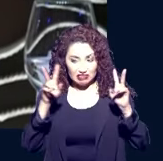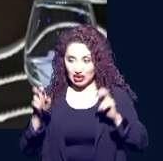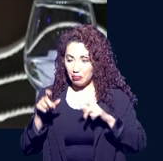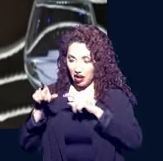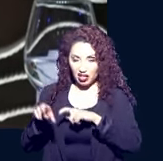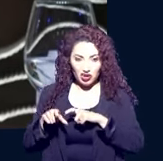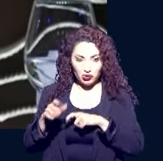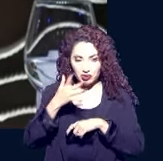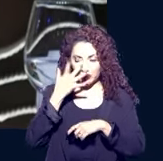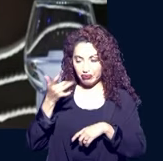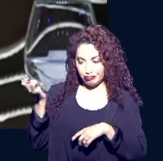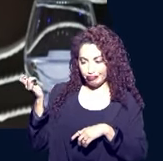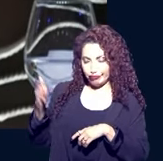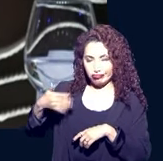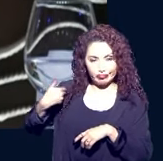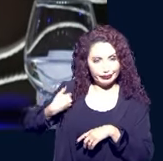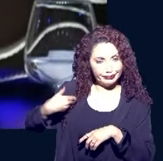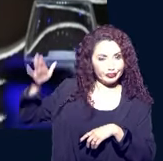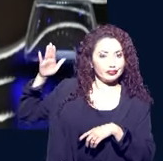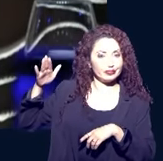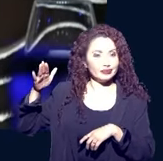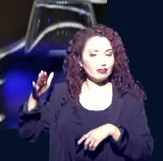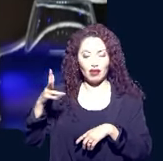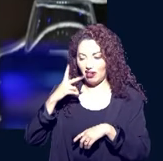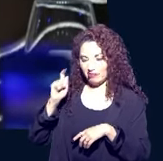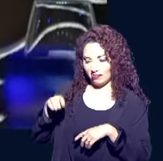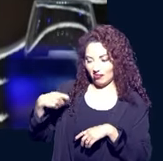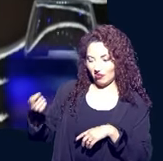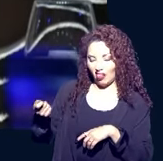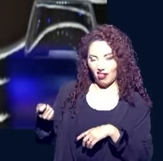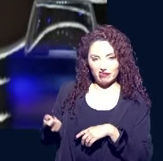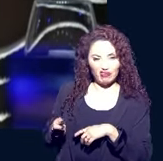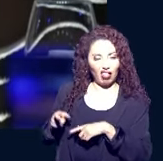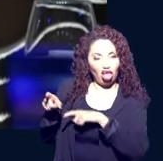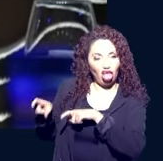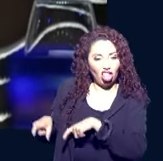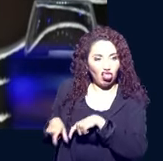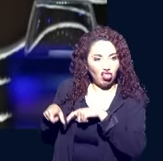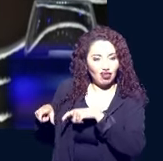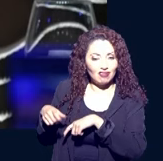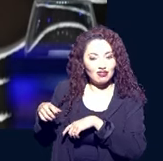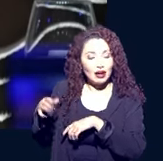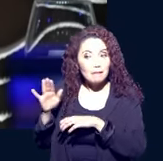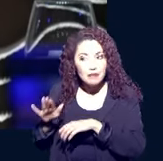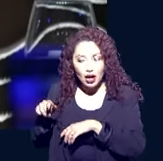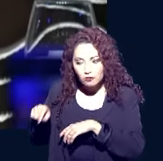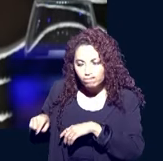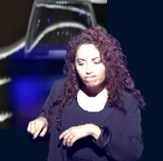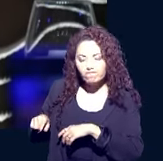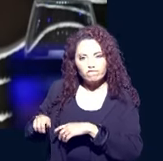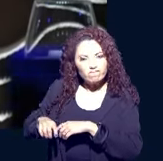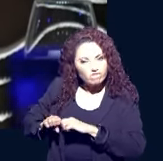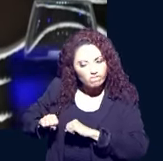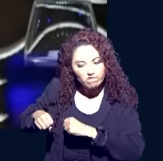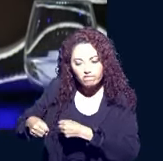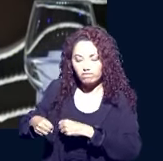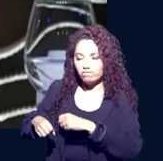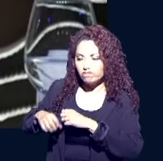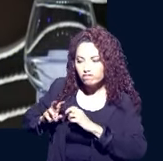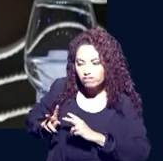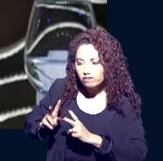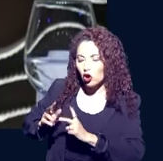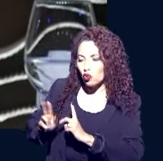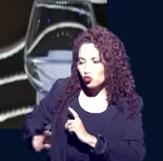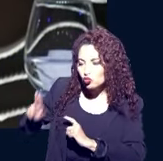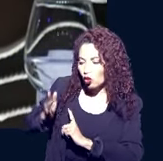os caipiras mas esse Agro Se Re entou usou tecnologia e hoje toda hora a gente fala de